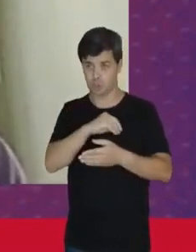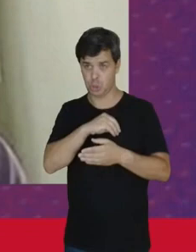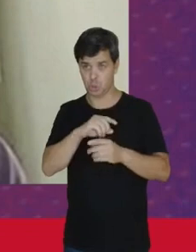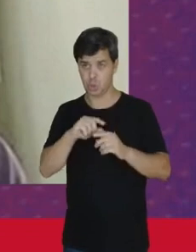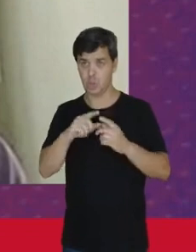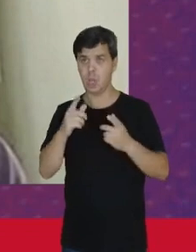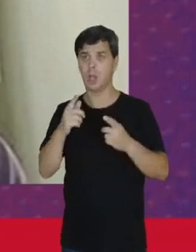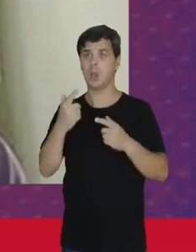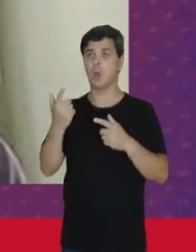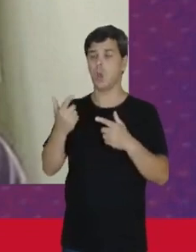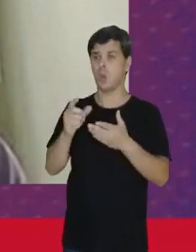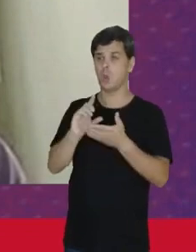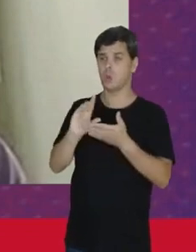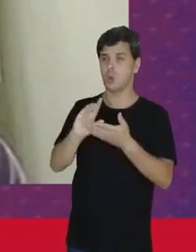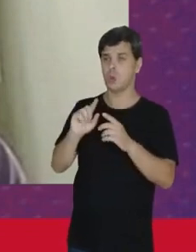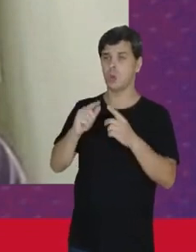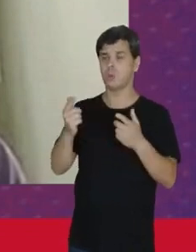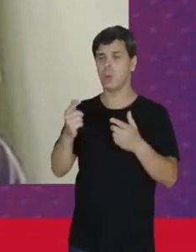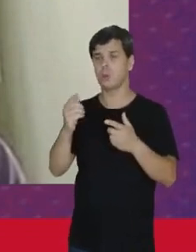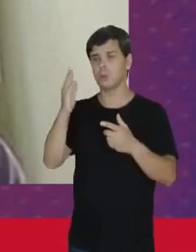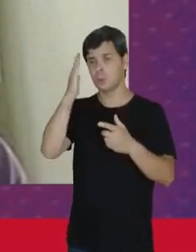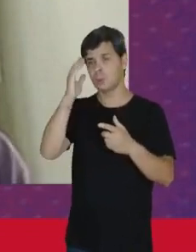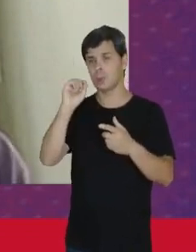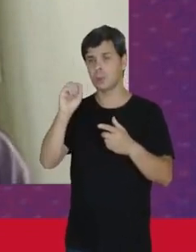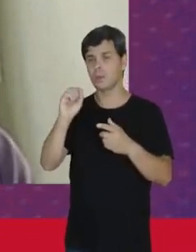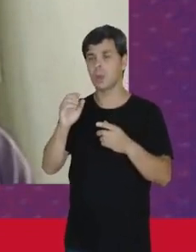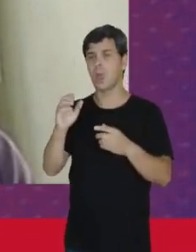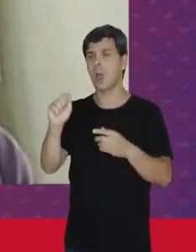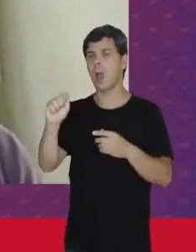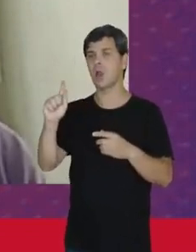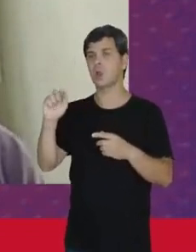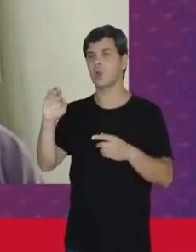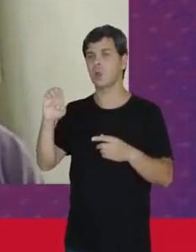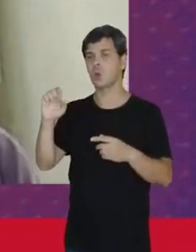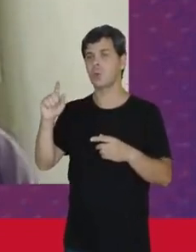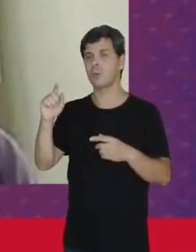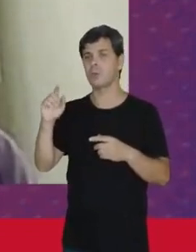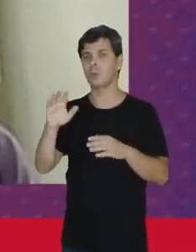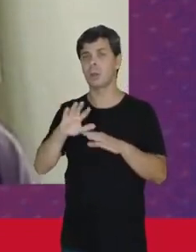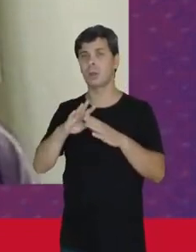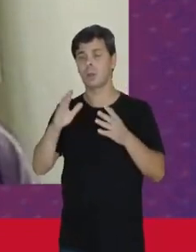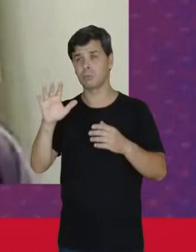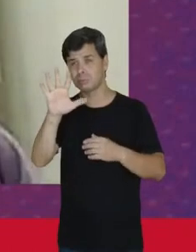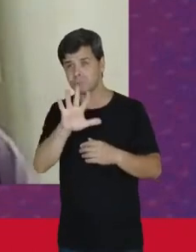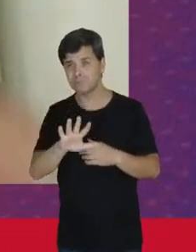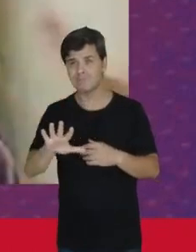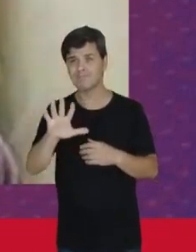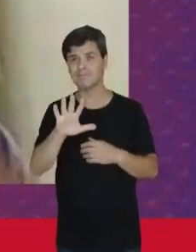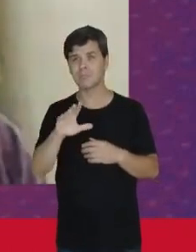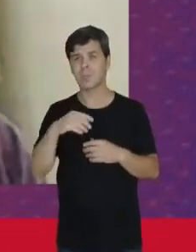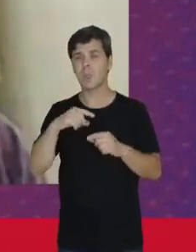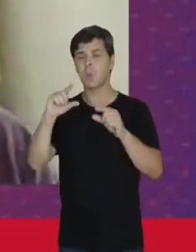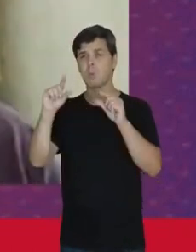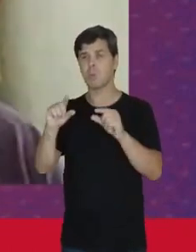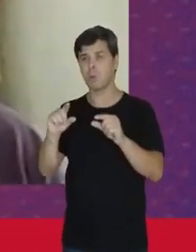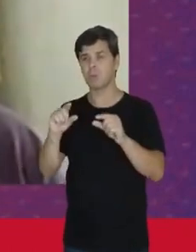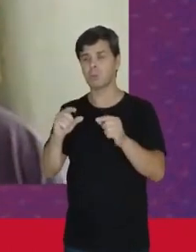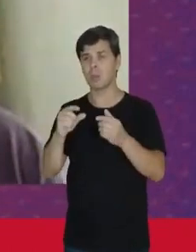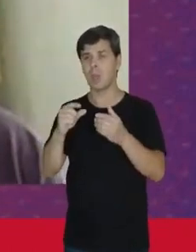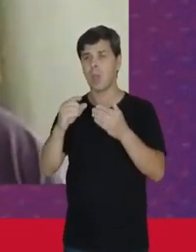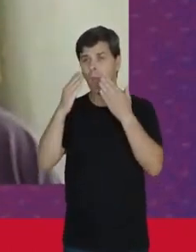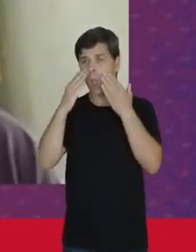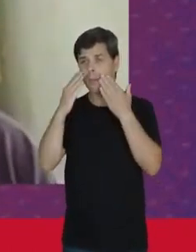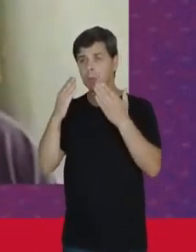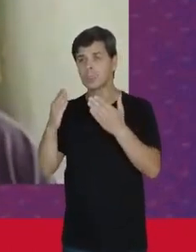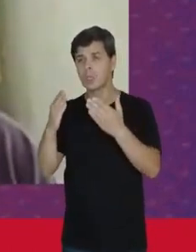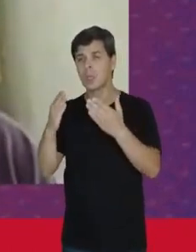sejam visibilizadas e reconhecidas nessa produção agroecológica. Então, acho que em termos gerais, era um pouco isso que eu gostaria de